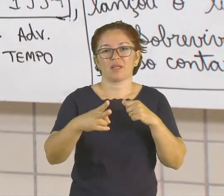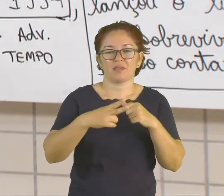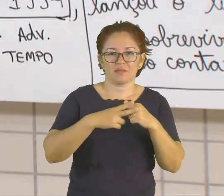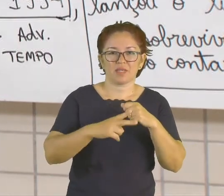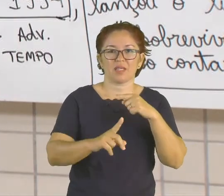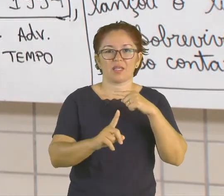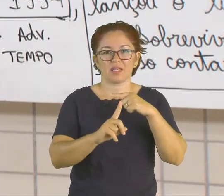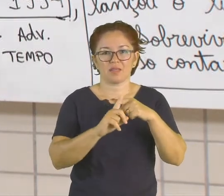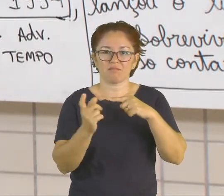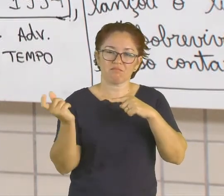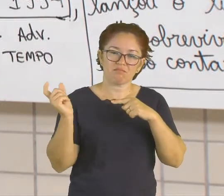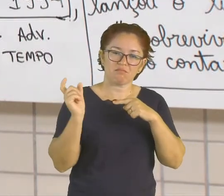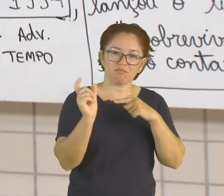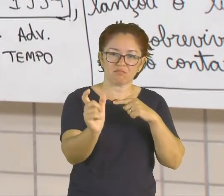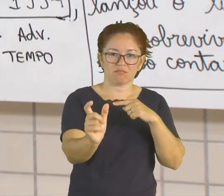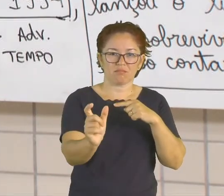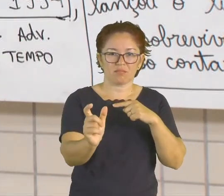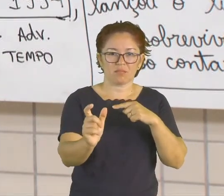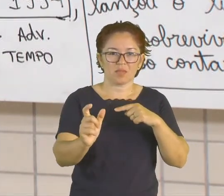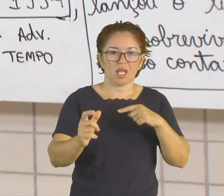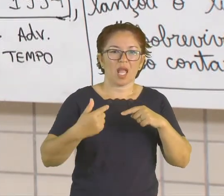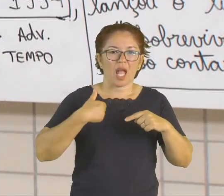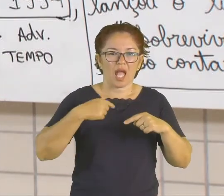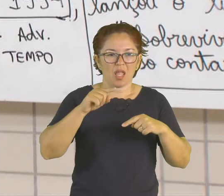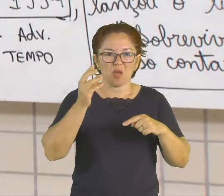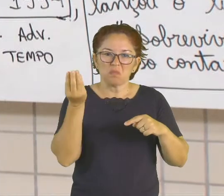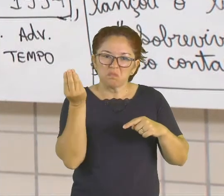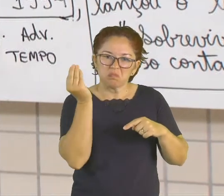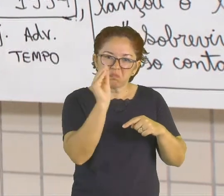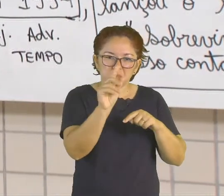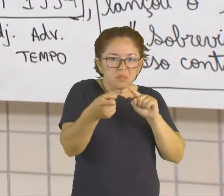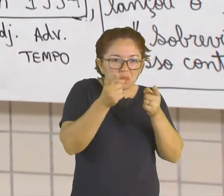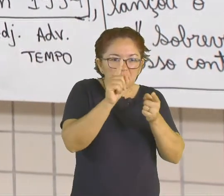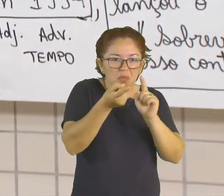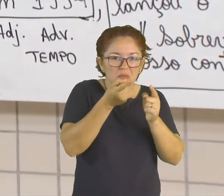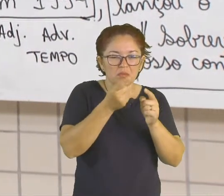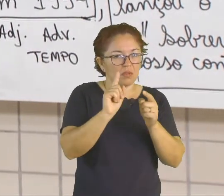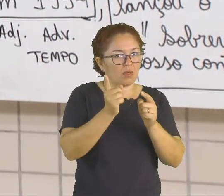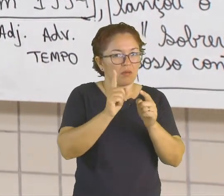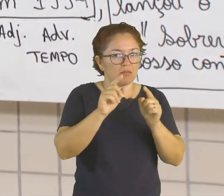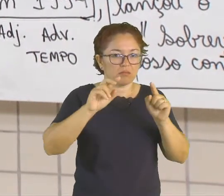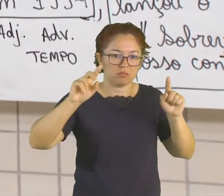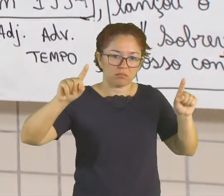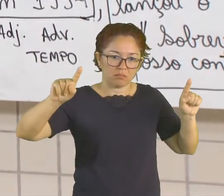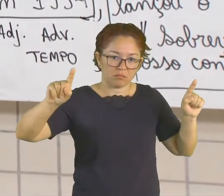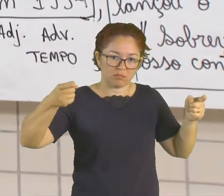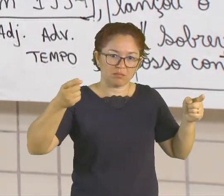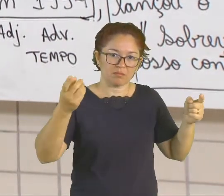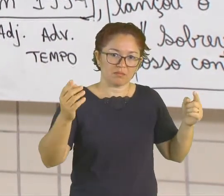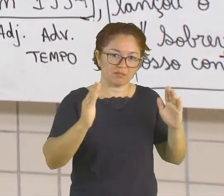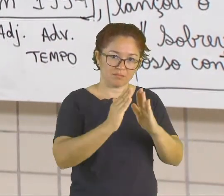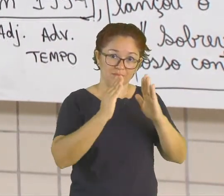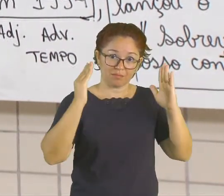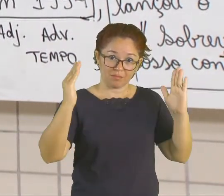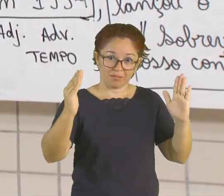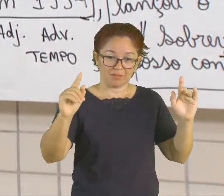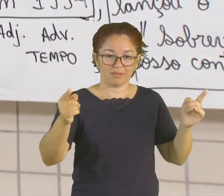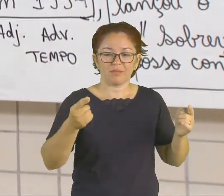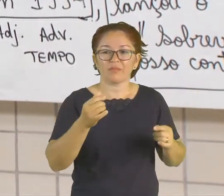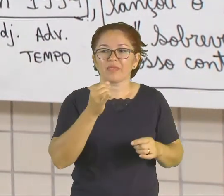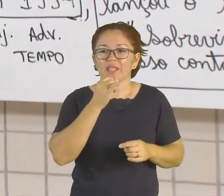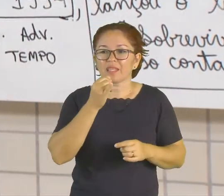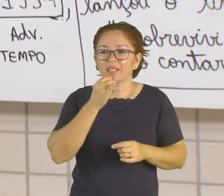o seu complemento. Aqui no quadro a gente tem um exemplo, né? Para ficar mais claro, olha só. Maria da